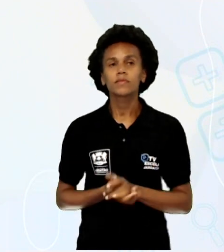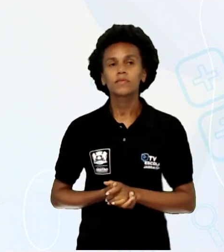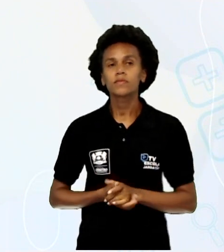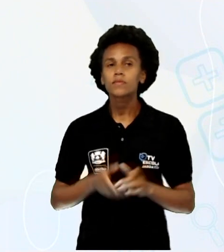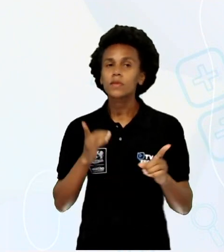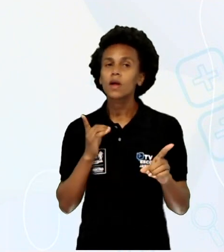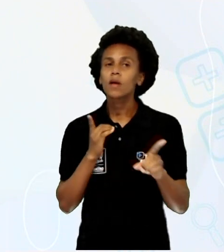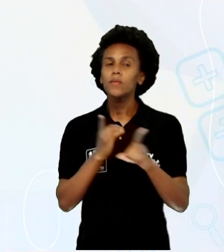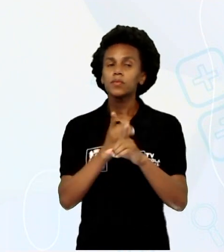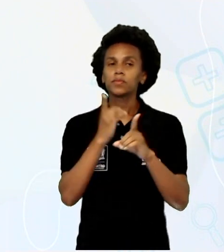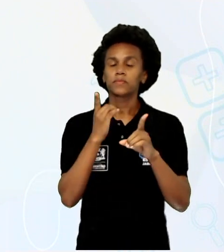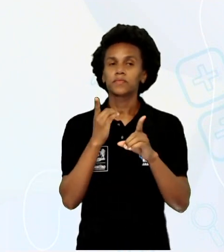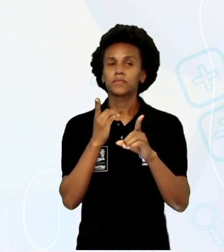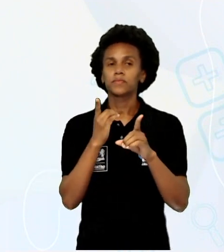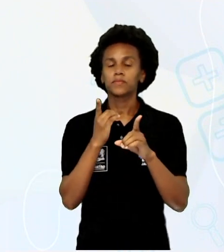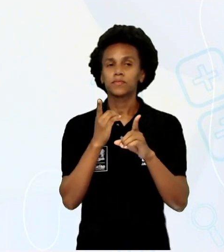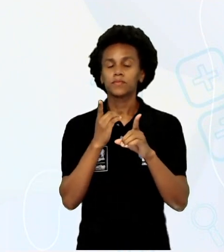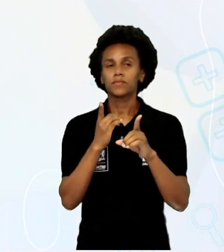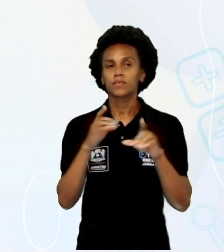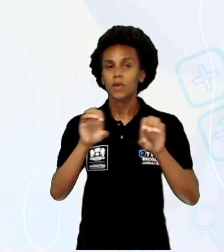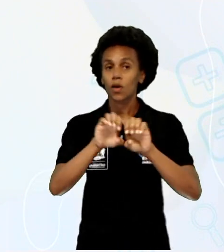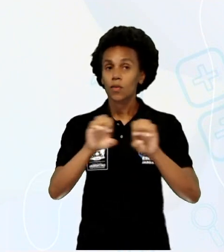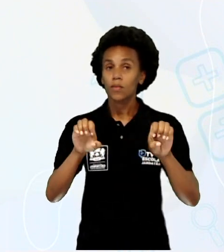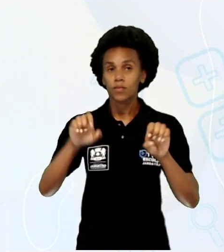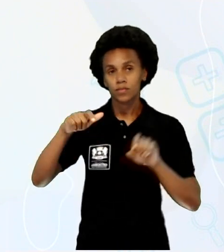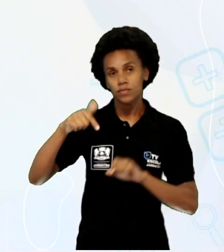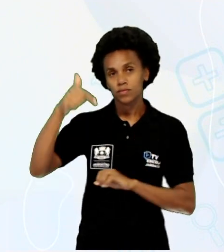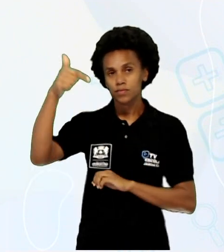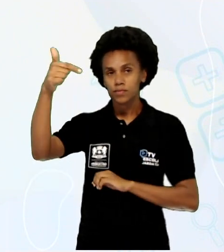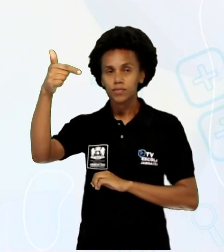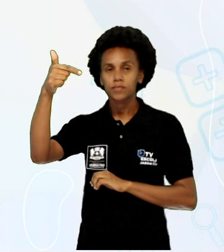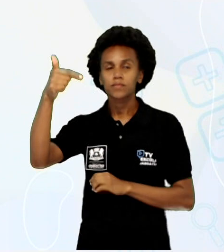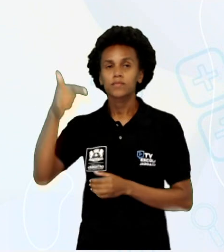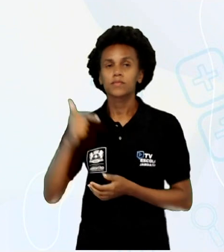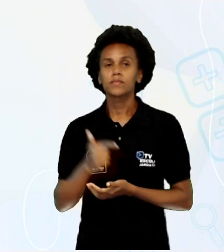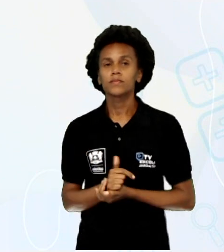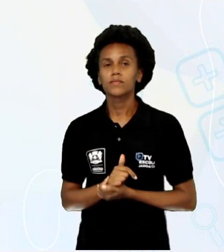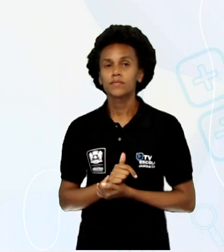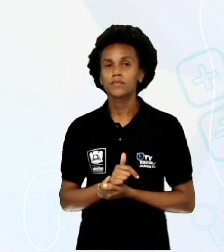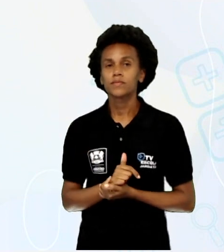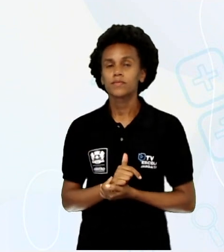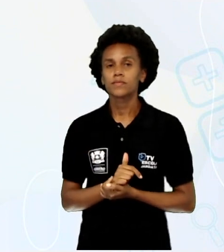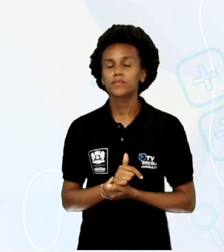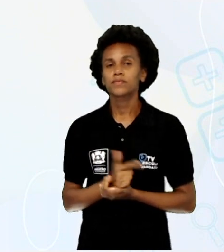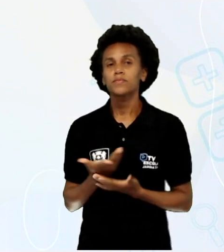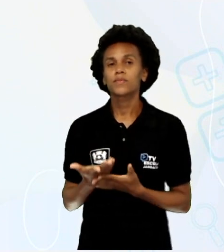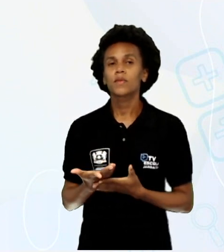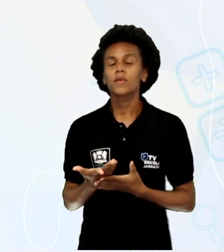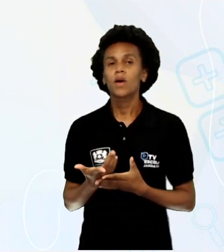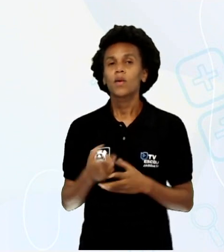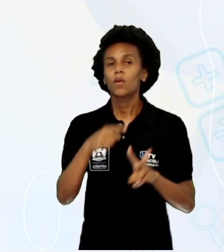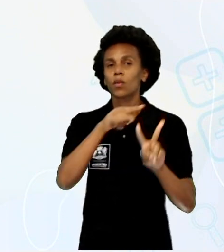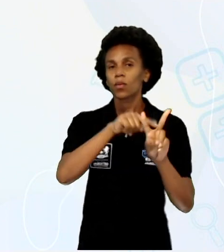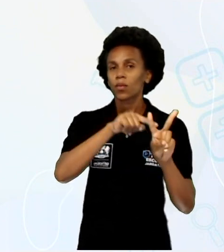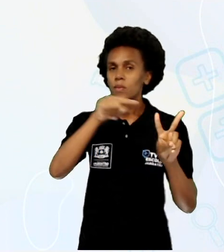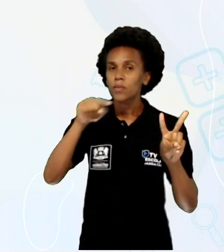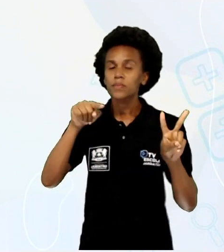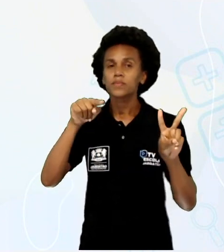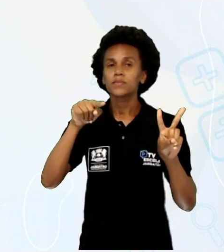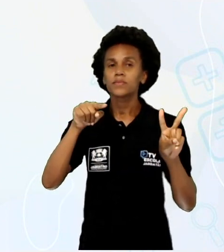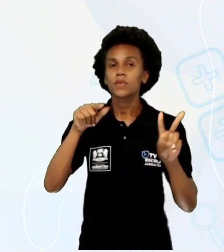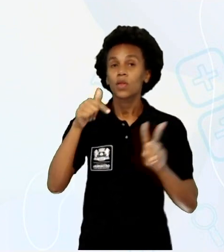Encontre uma equação do segundo grau cujas raízes são 2